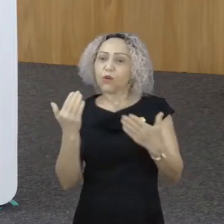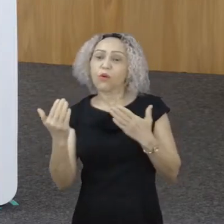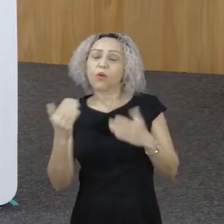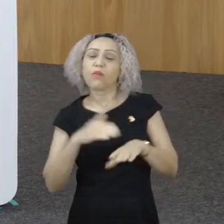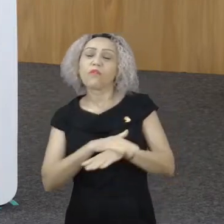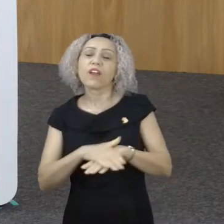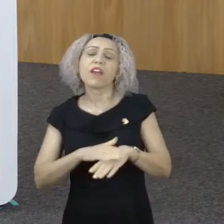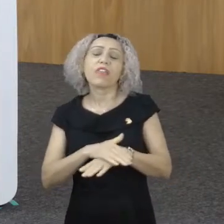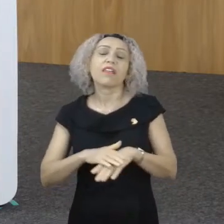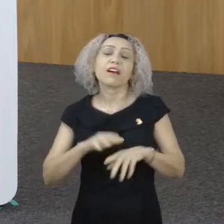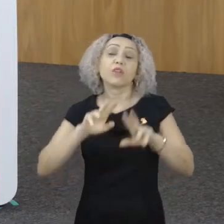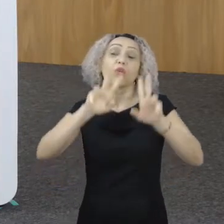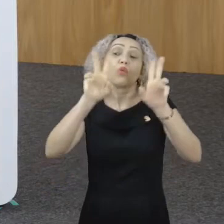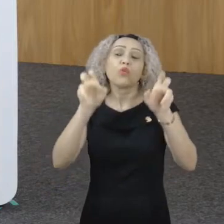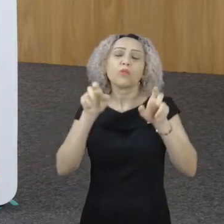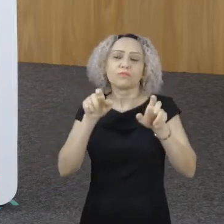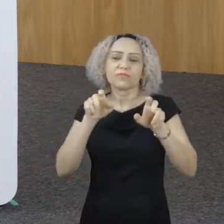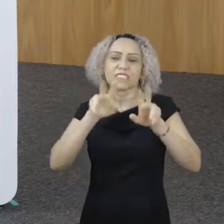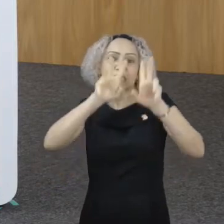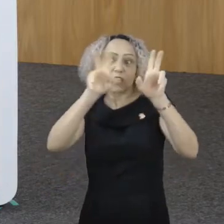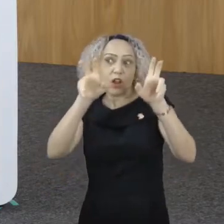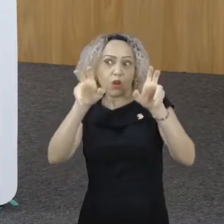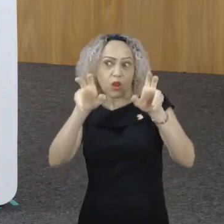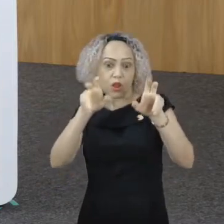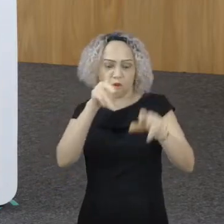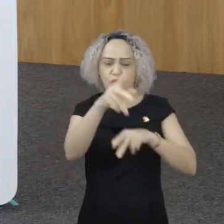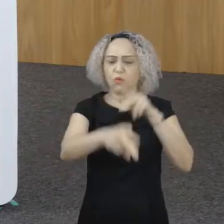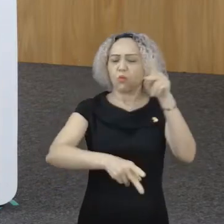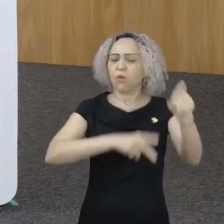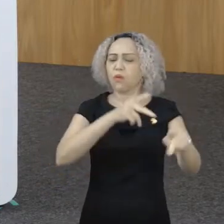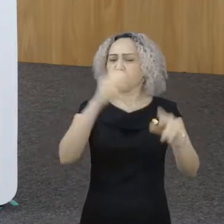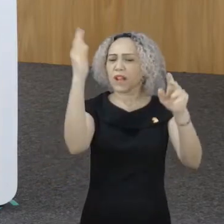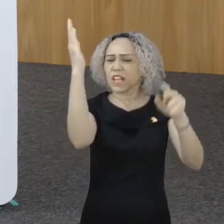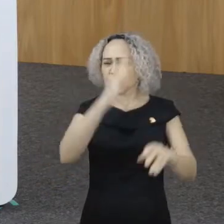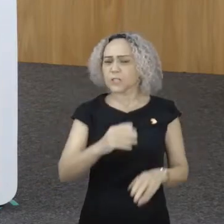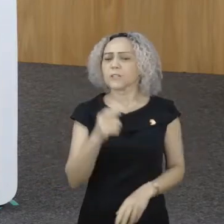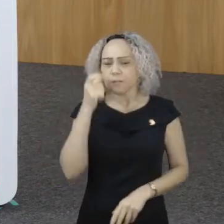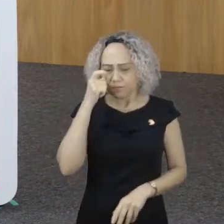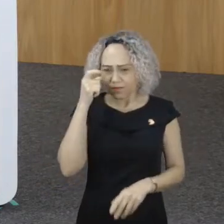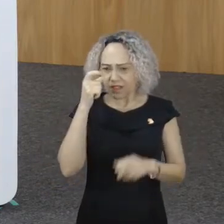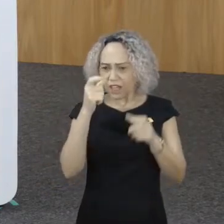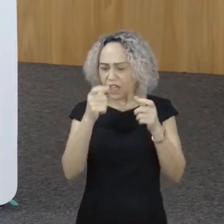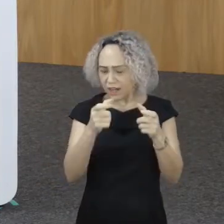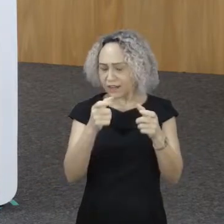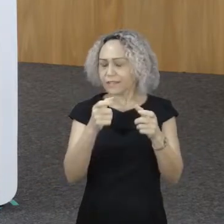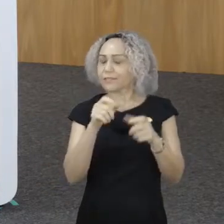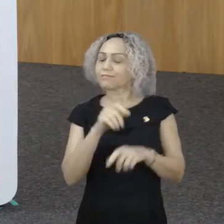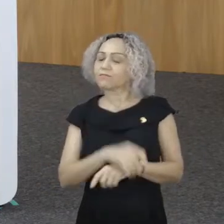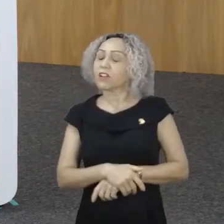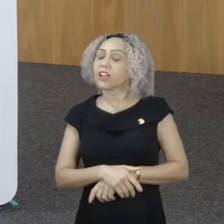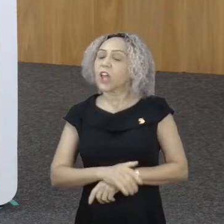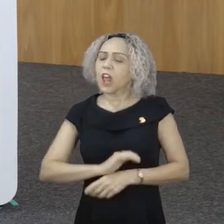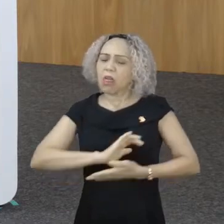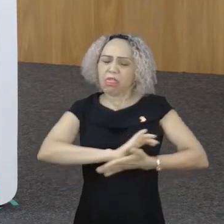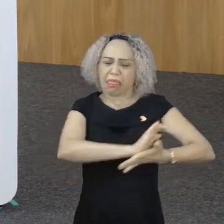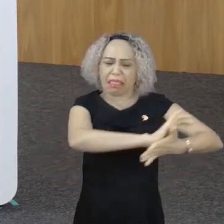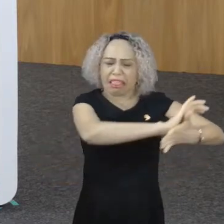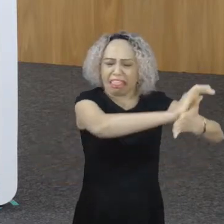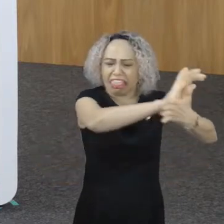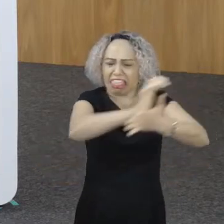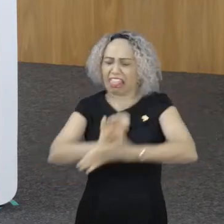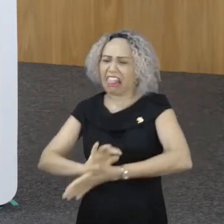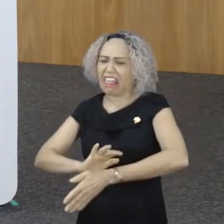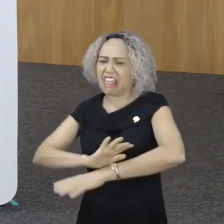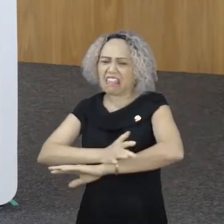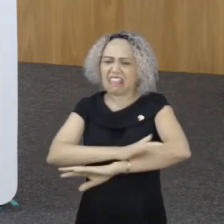um tema que interessa a todo o povo brasileiro, né? Que é o combate a todo tipo de preconceito, enfim,